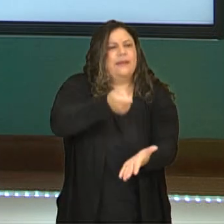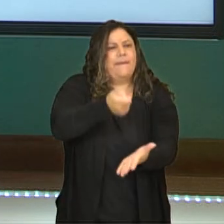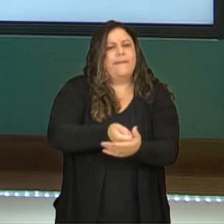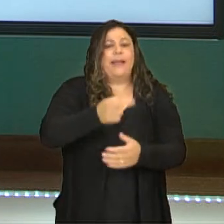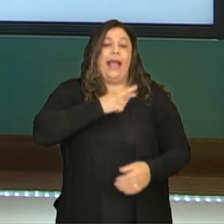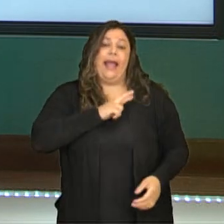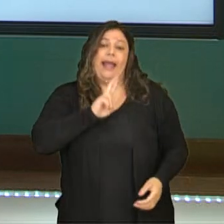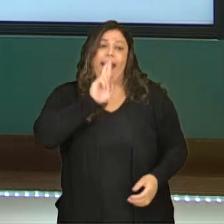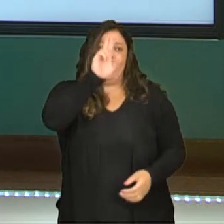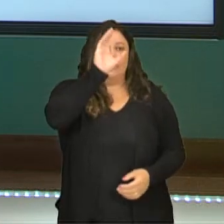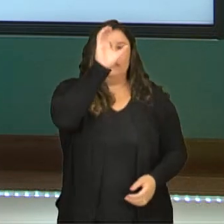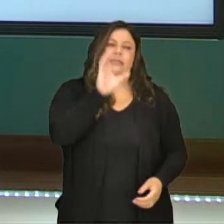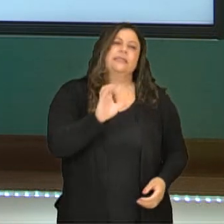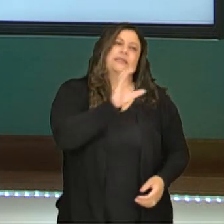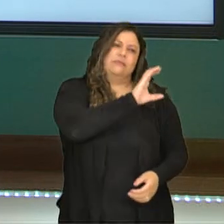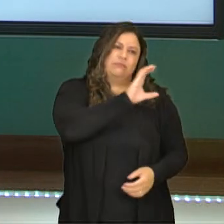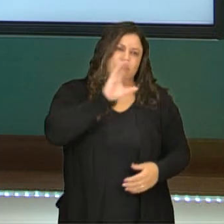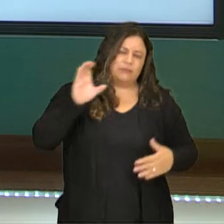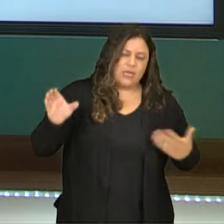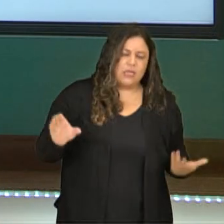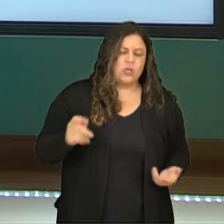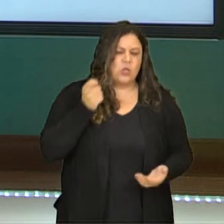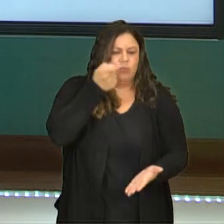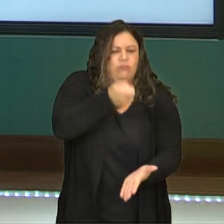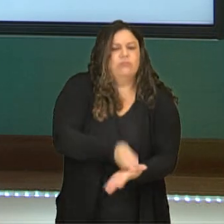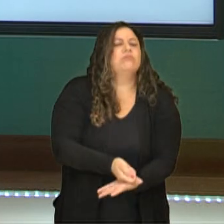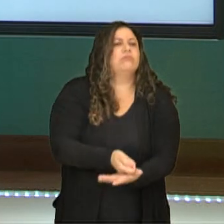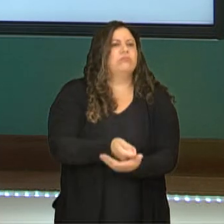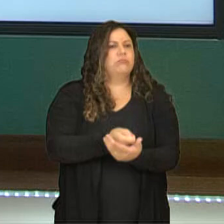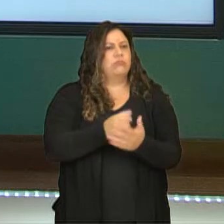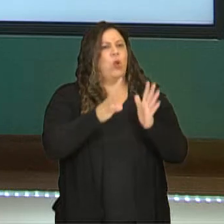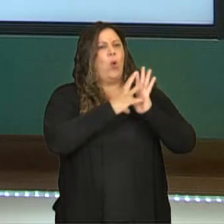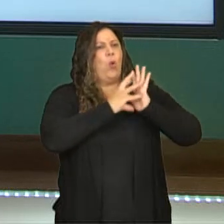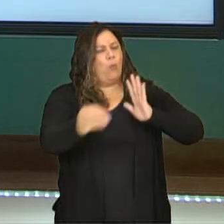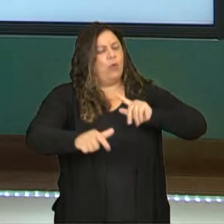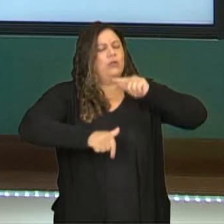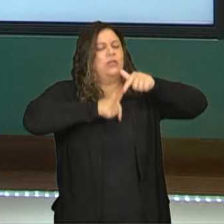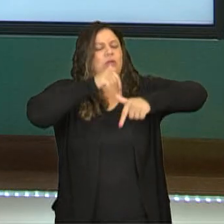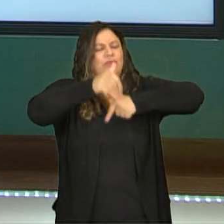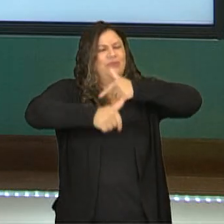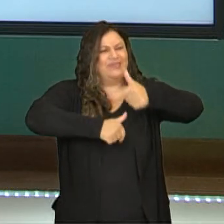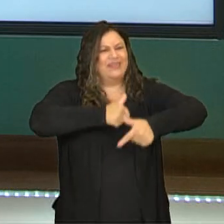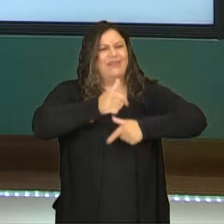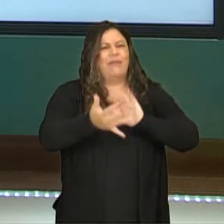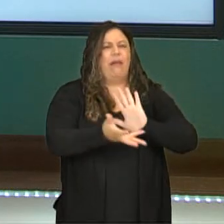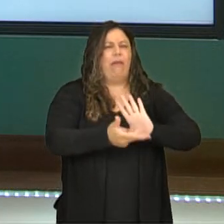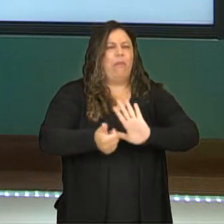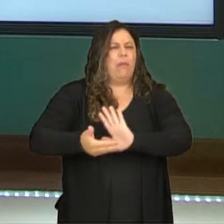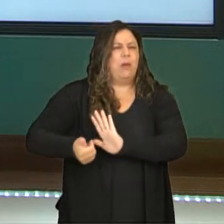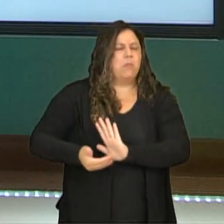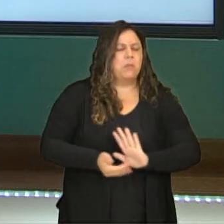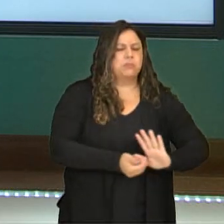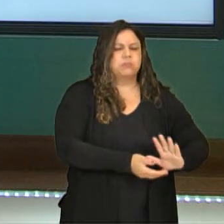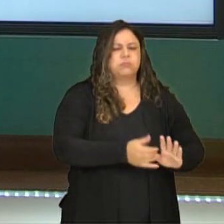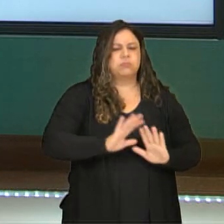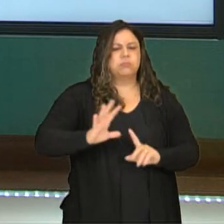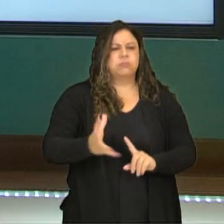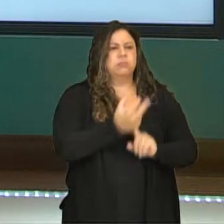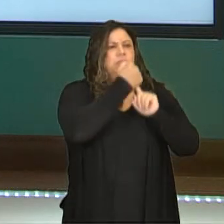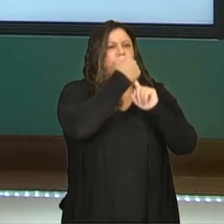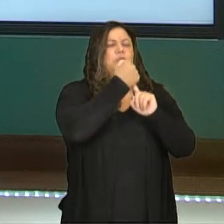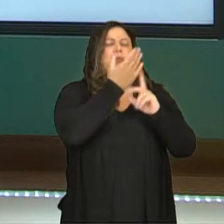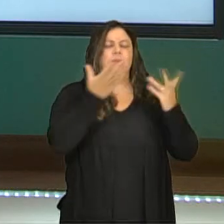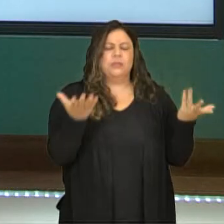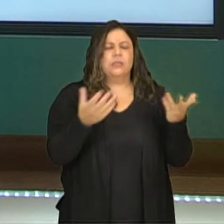religião cristã católica, impuseram o modelo de trabalho explorador, né, impuseram, né, o modelo,